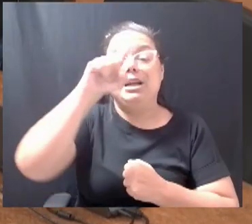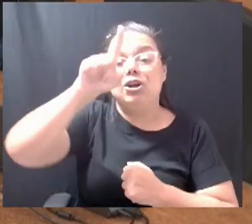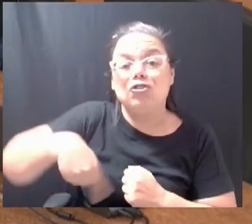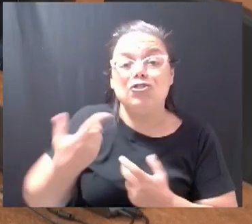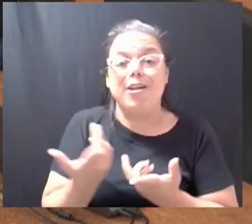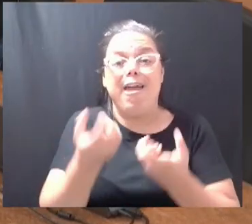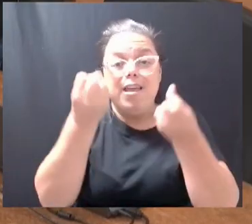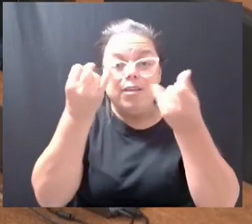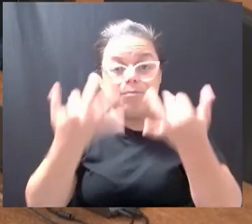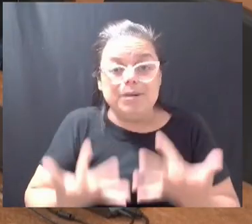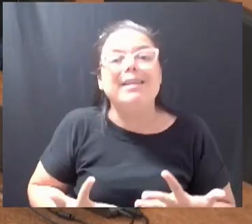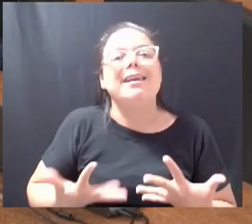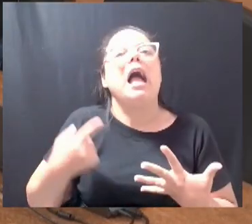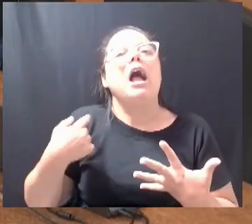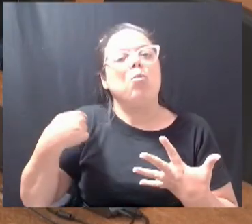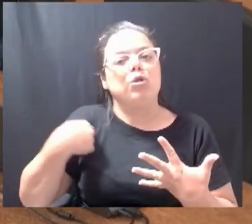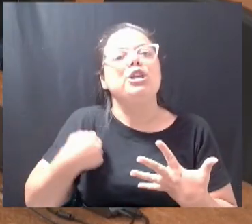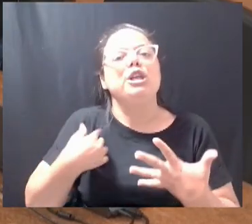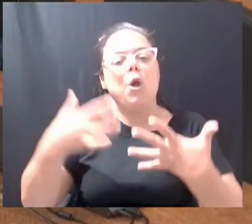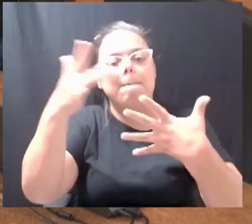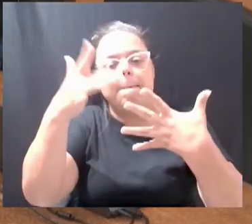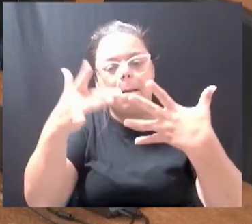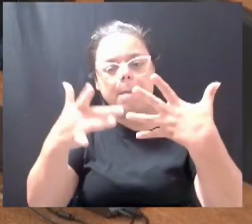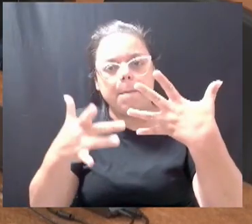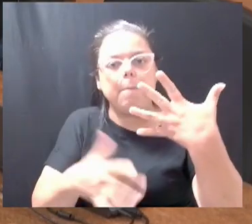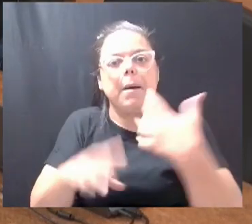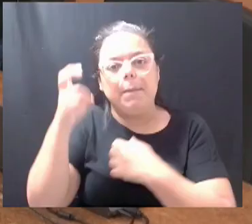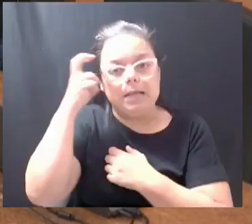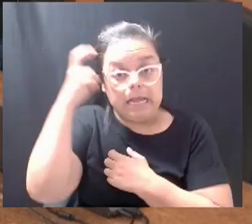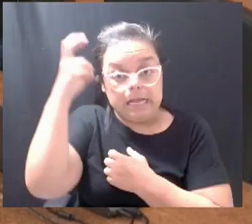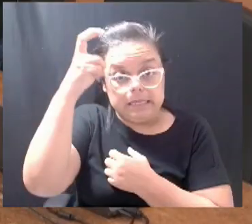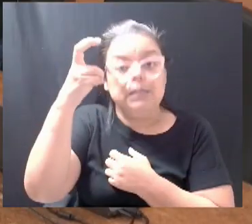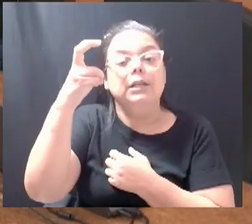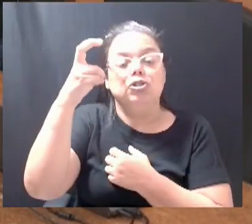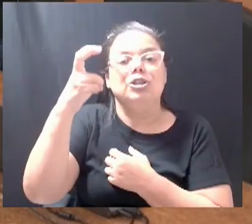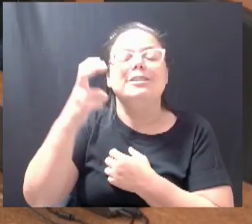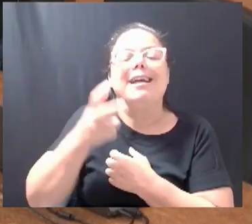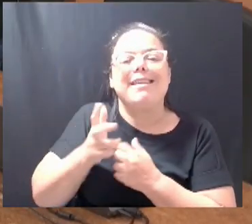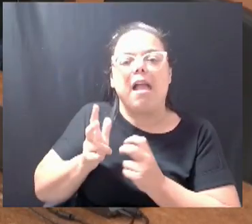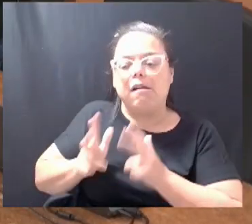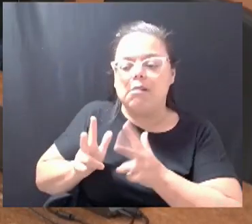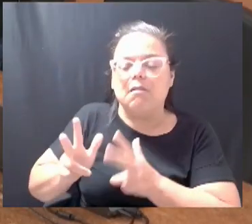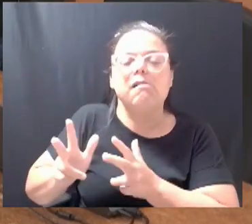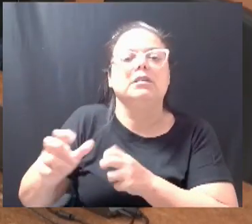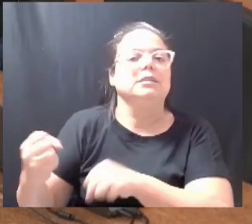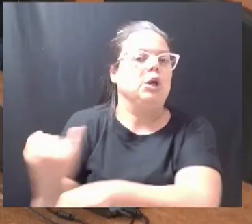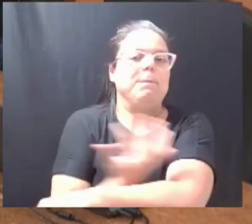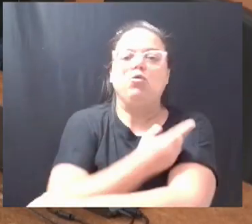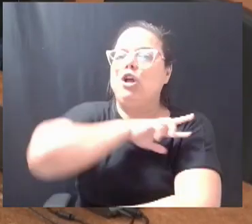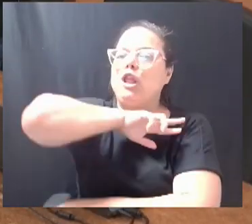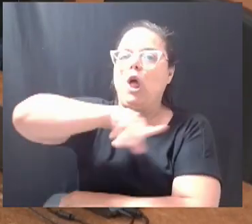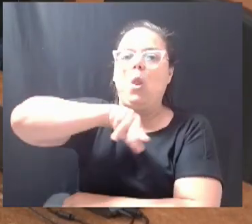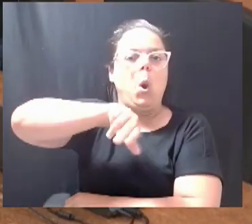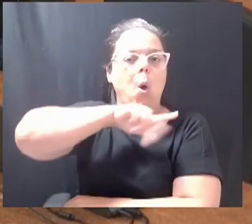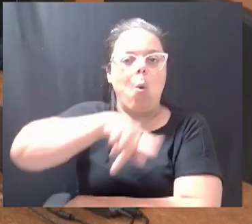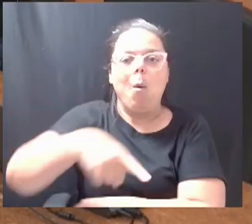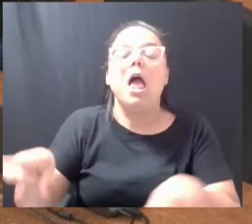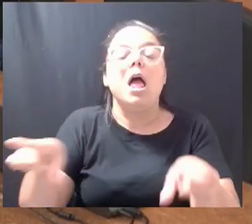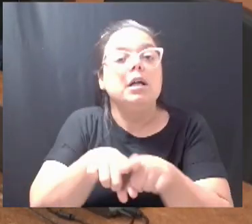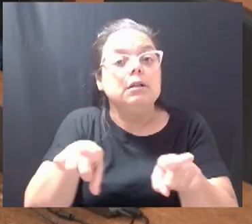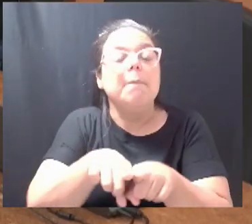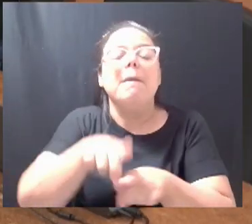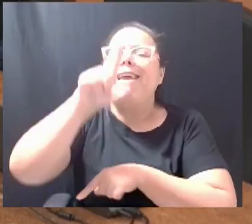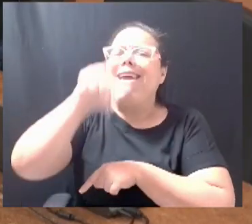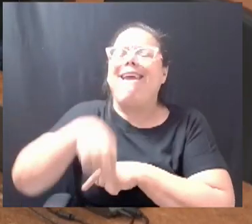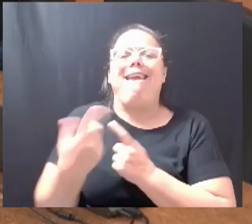pontuei, da inteligência, né, que a gagueira não é emocional, e acho que são esses os mais